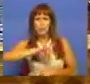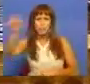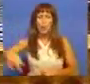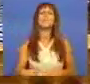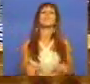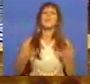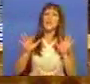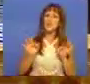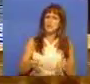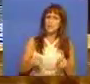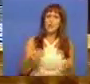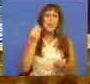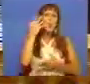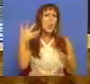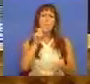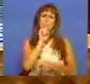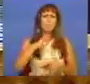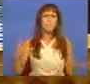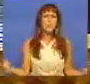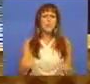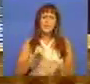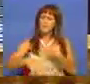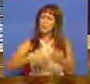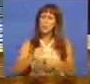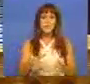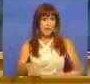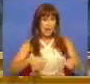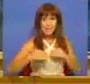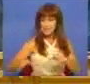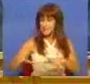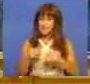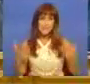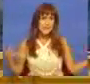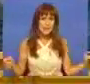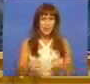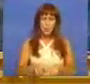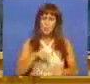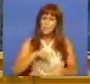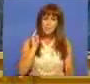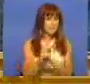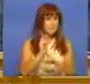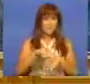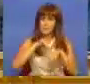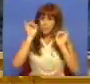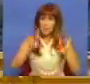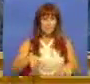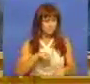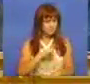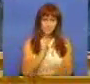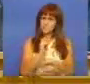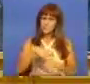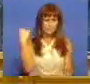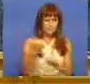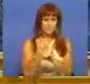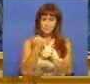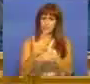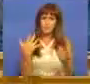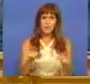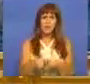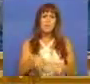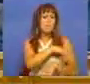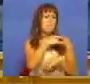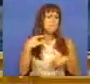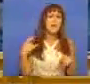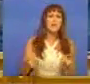para terminar, como é que é possível continuar a aceitar-se que no mesmo hospital, no mesmo serviço,